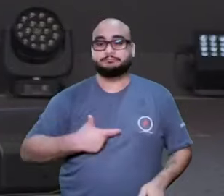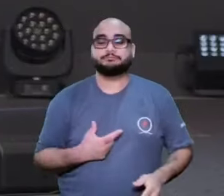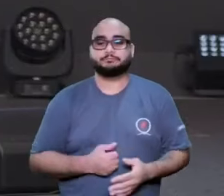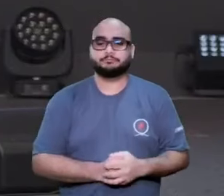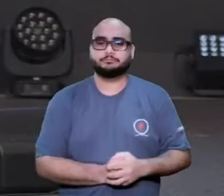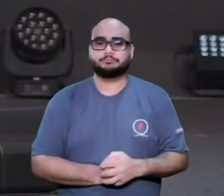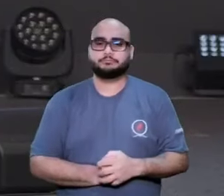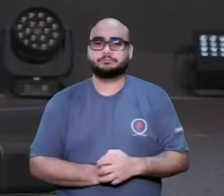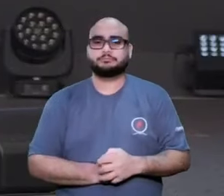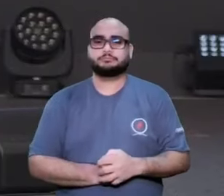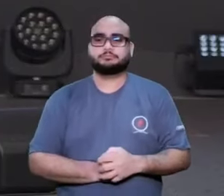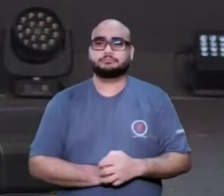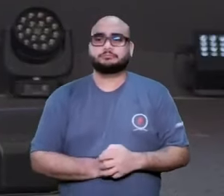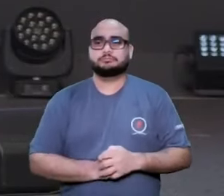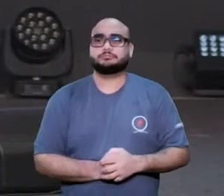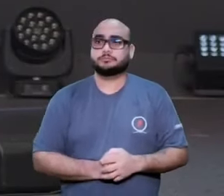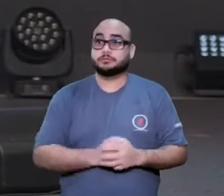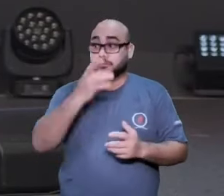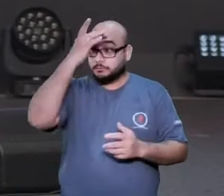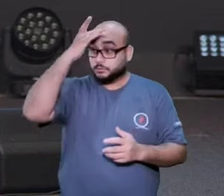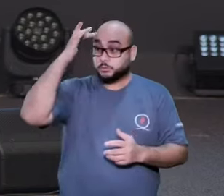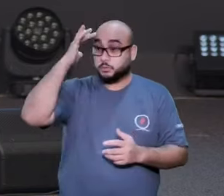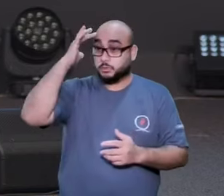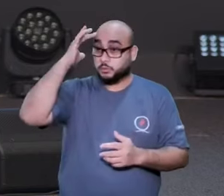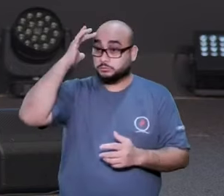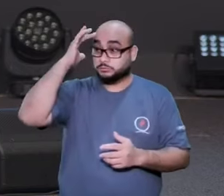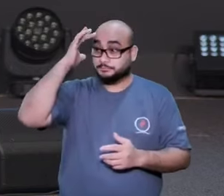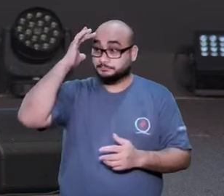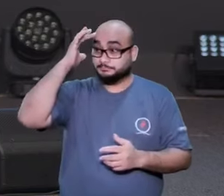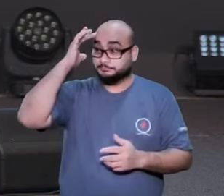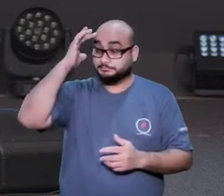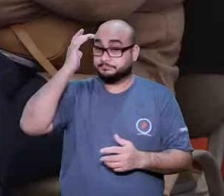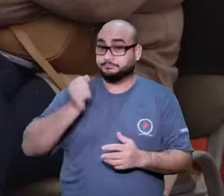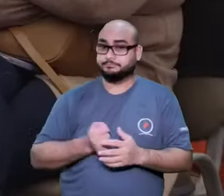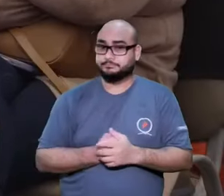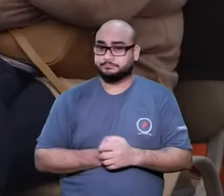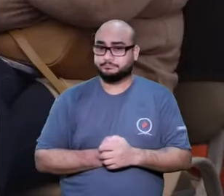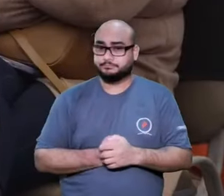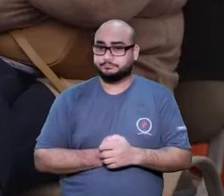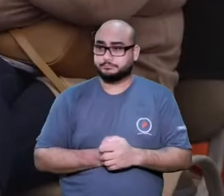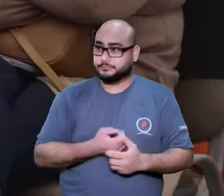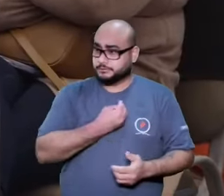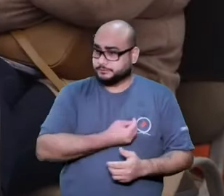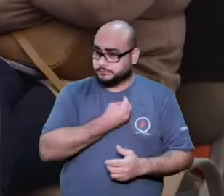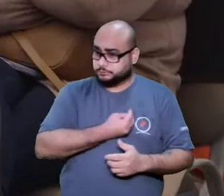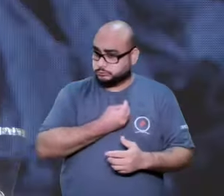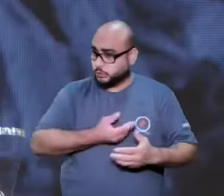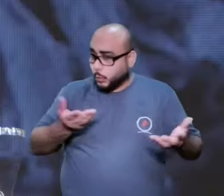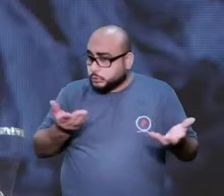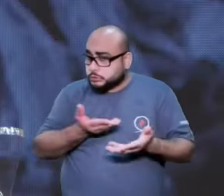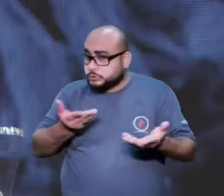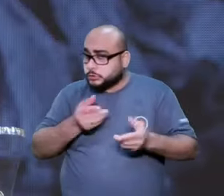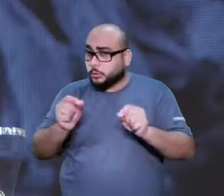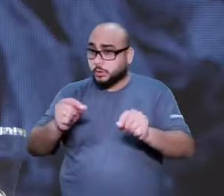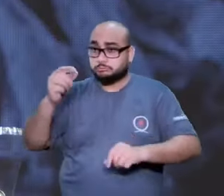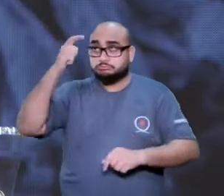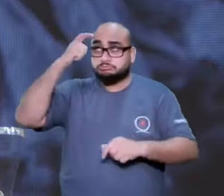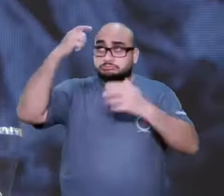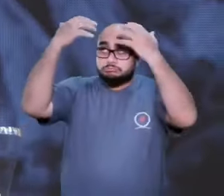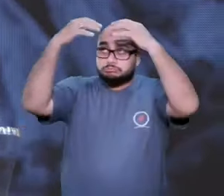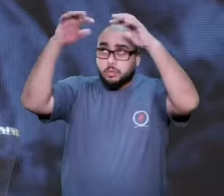pessoa que o seu corpo está no tempo presente no entanto a sua mente seu